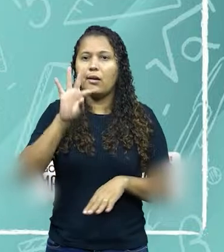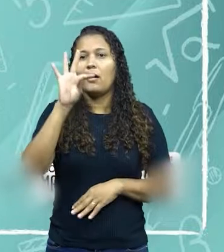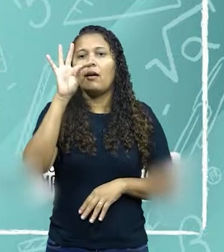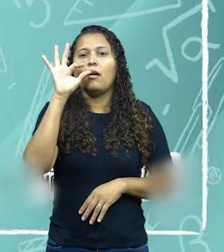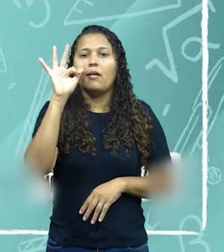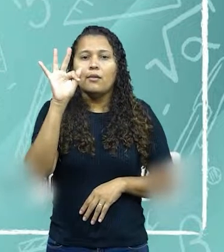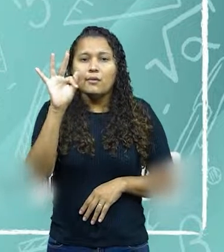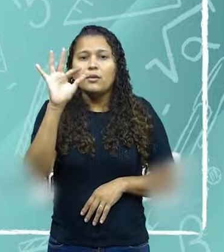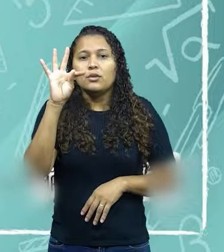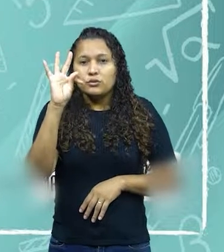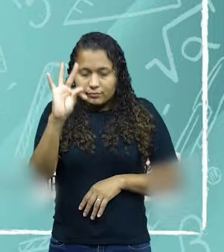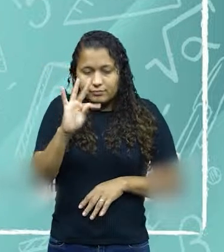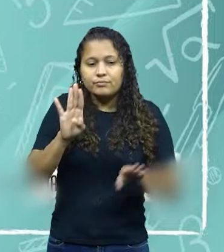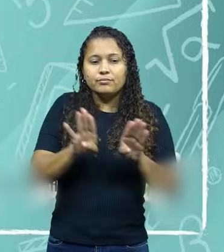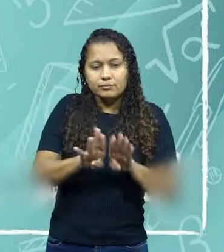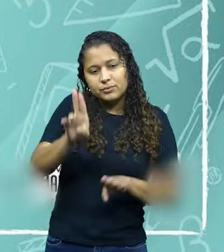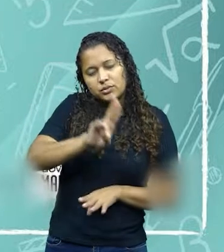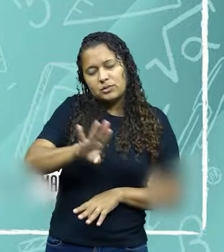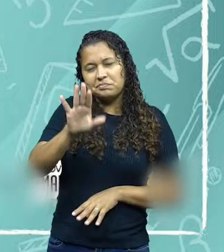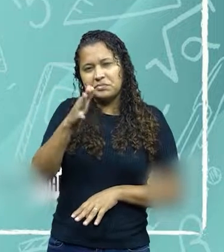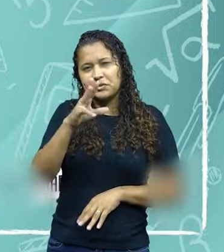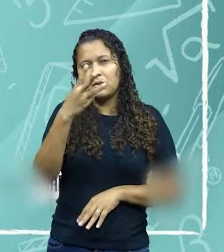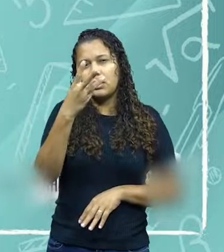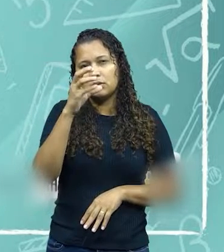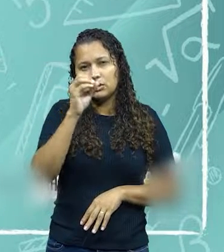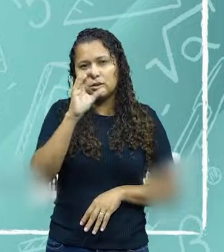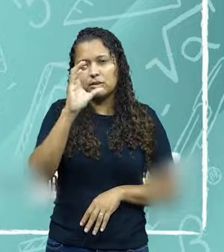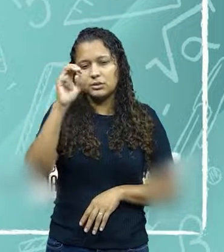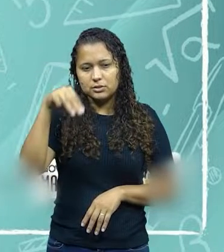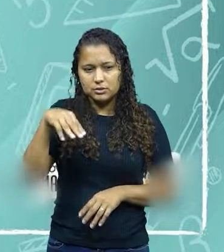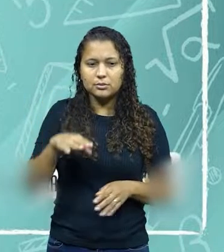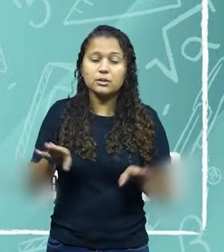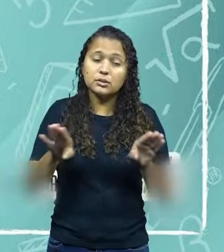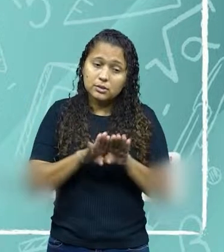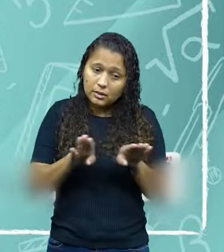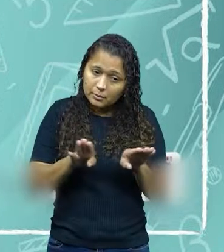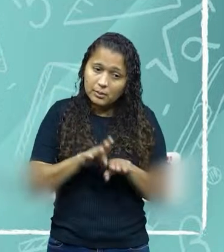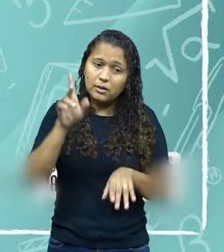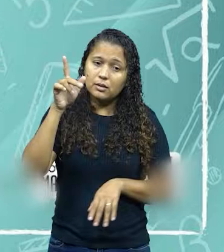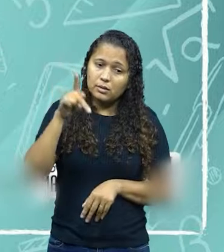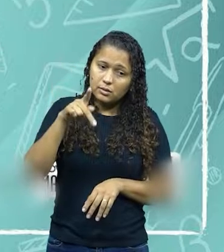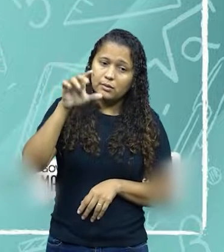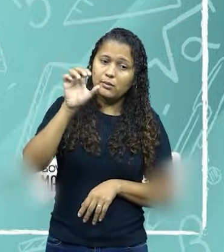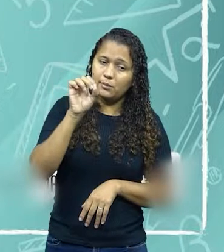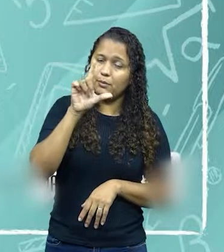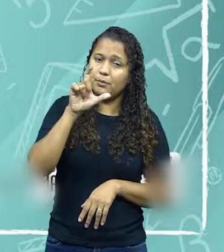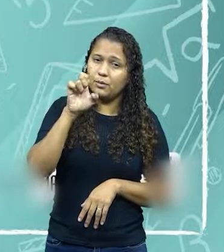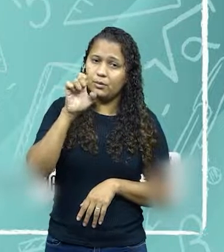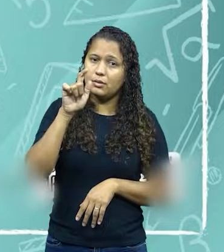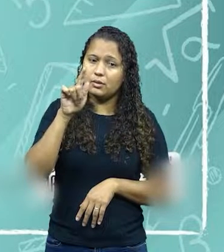ele equivale a 30 centímetros. Além do pé, também se